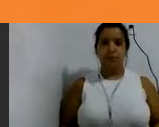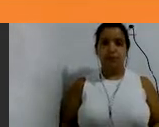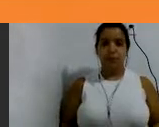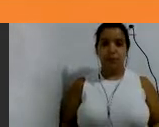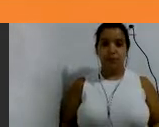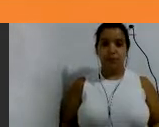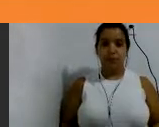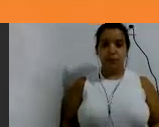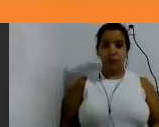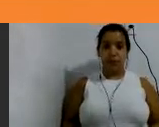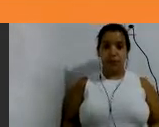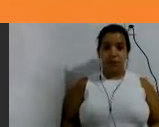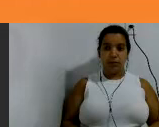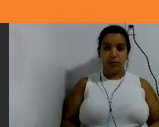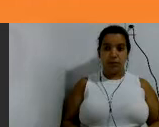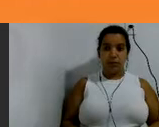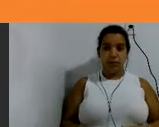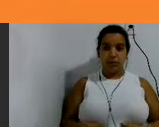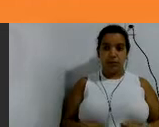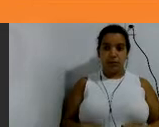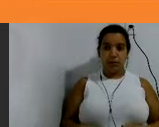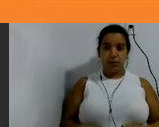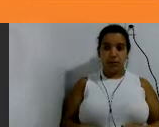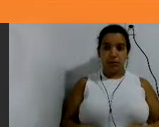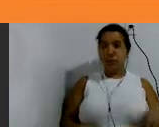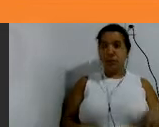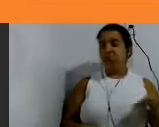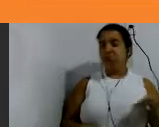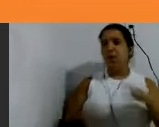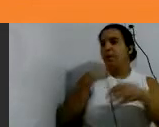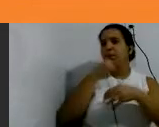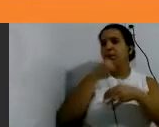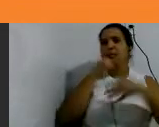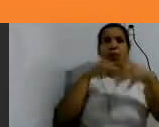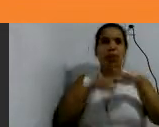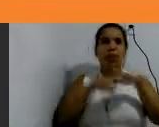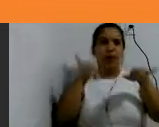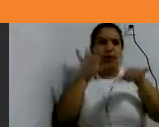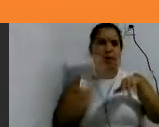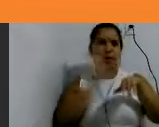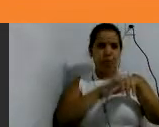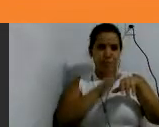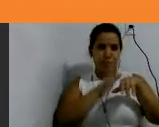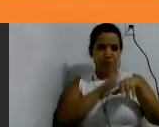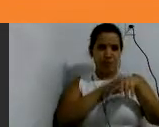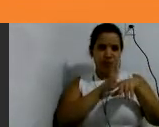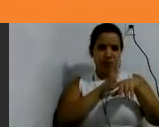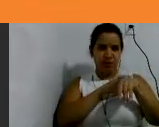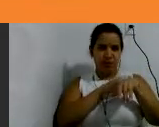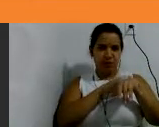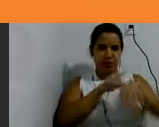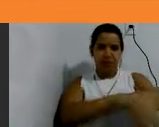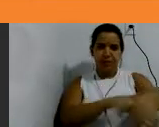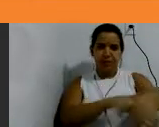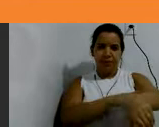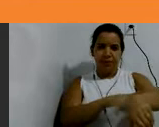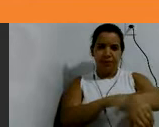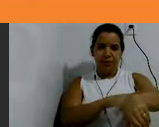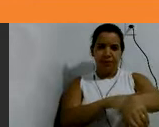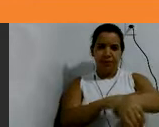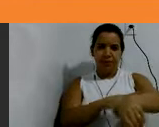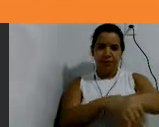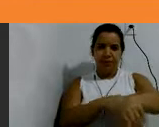Assim, seria pelo fato de como ele é um reservatório, o parasitismo é cutâneo elevado, fica, tipo